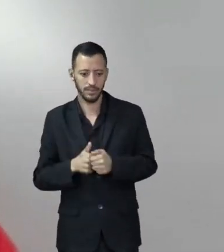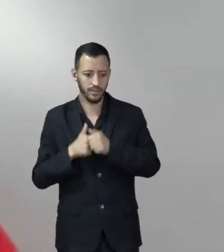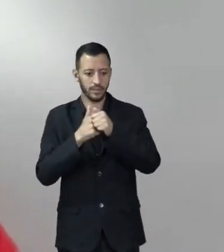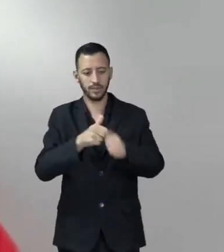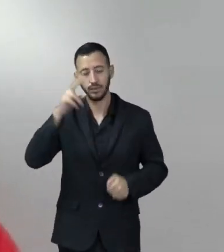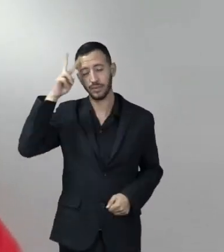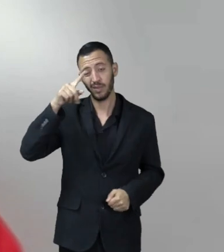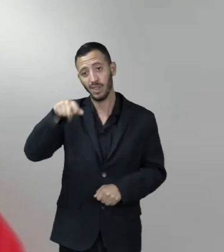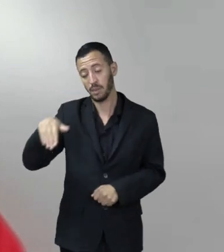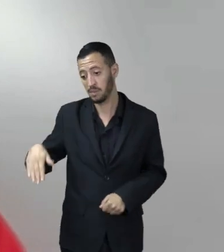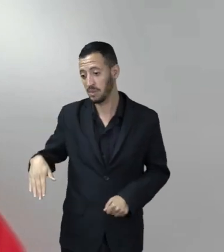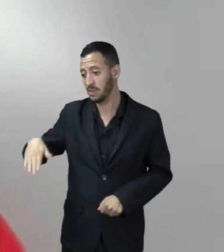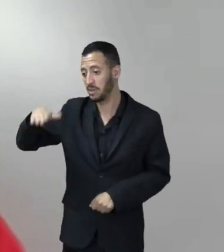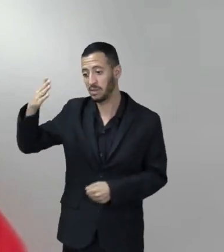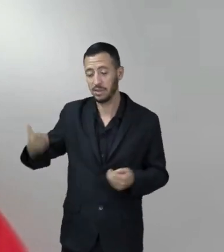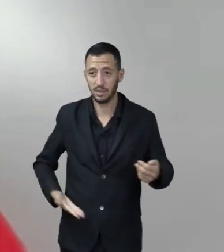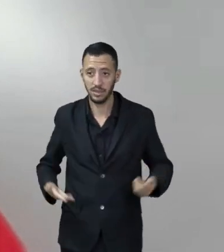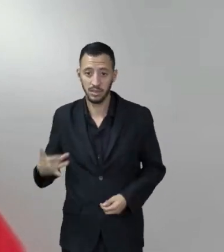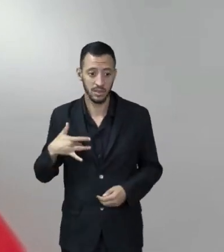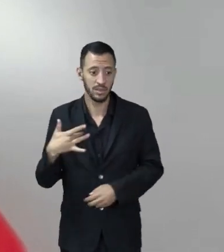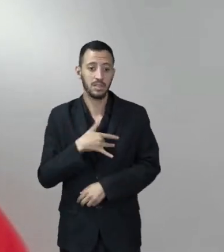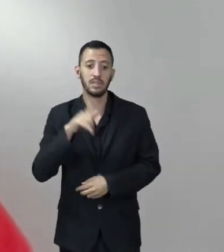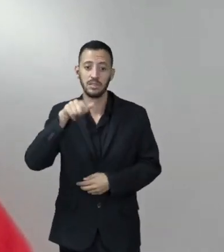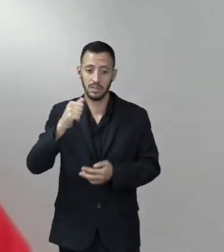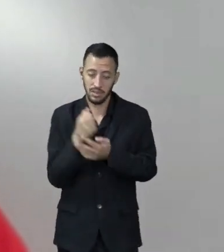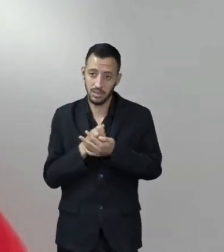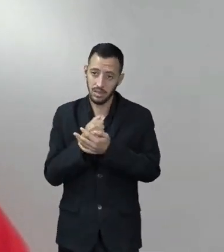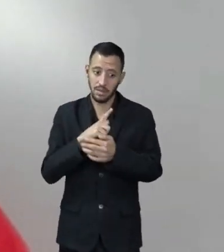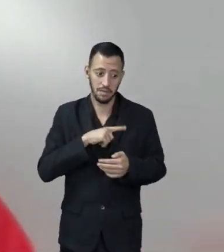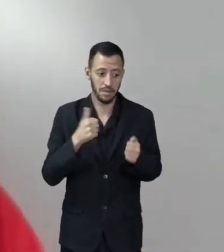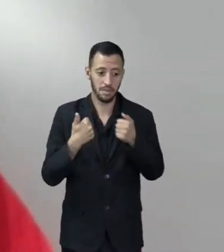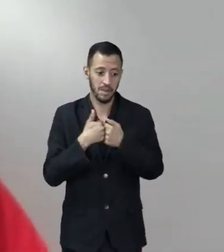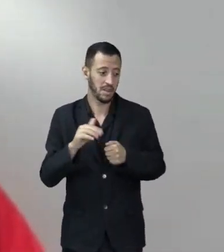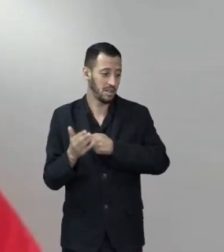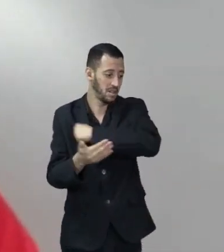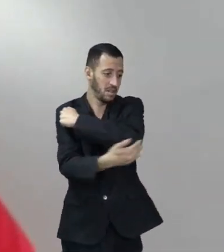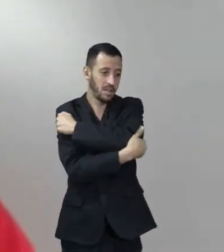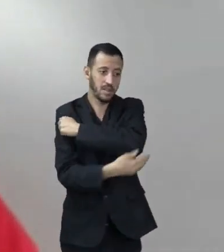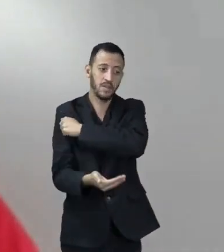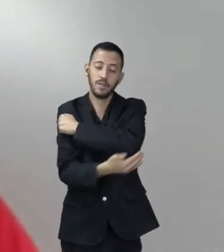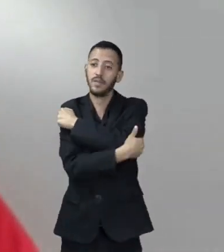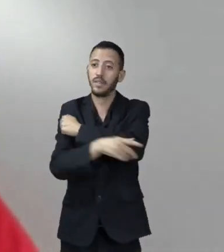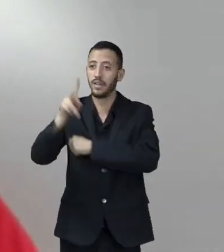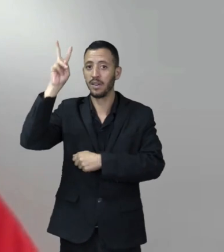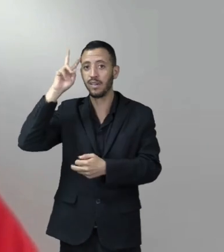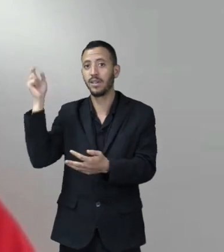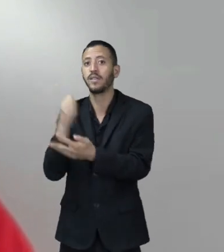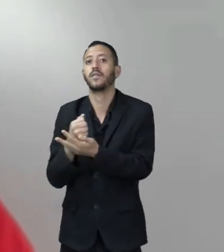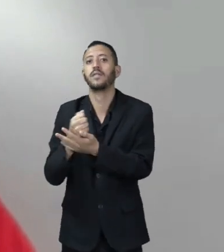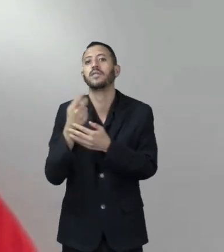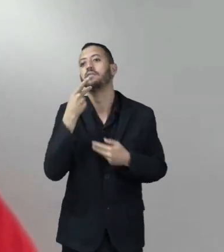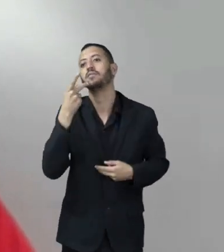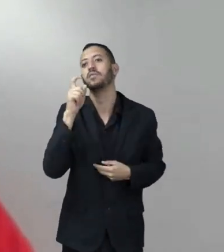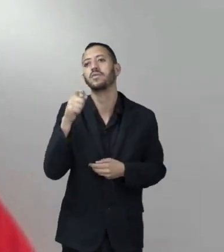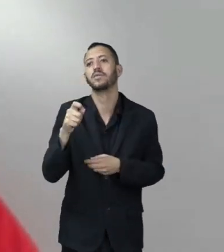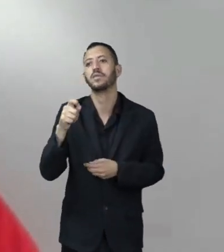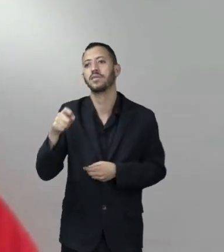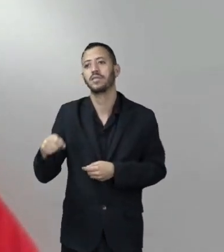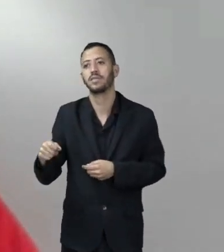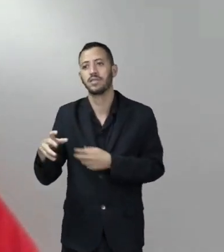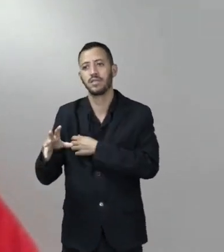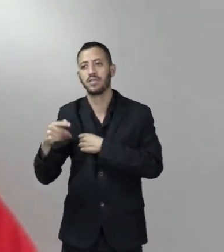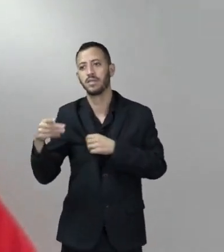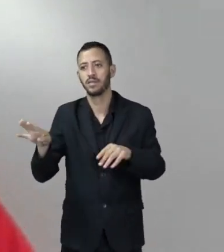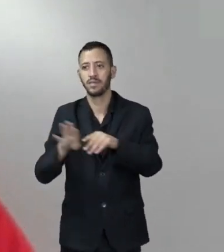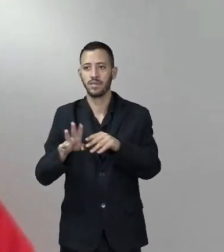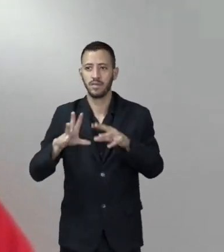sua infância, com certeza, de serviço de saúde, é uma farmácia, aquela que tinha na esquina. Você vai lembrar do farmacêutico. Então, não é querer ser bairrista ou